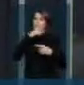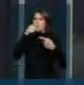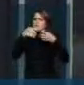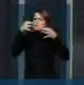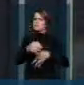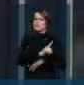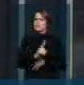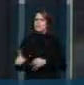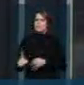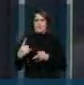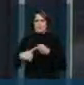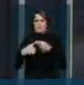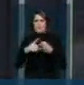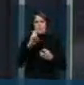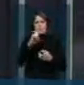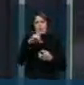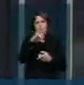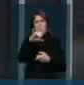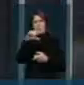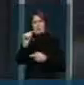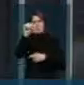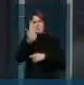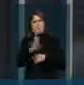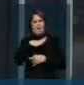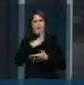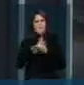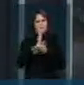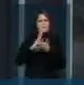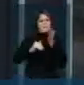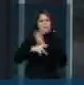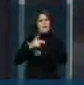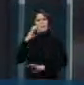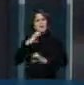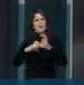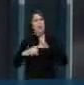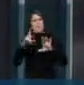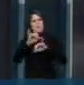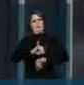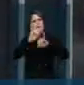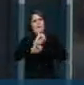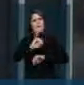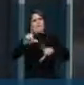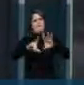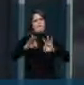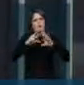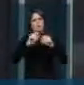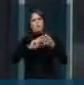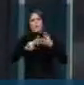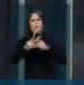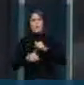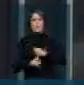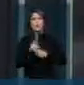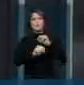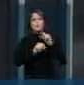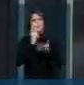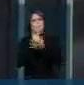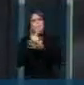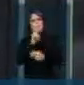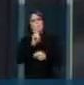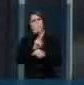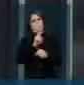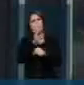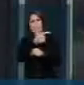admissível que na democracia brasileira manobras como os meios de comunicação fazem e que continua ele sendo protegido